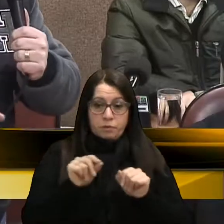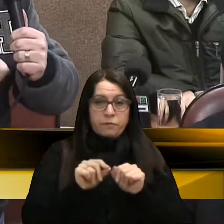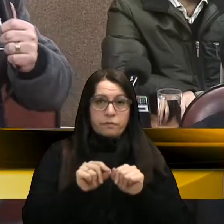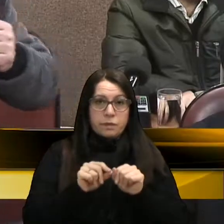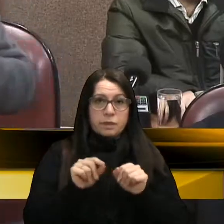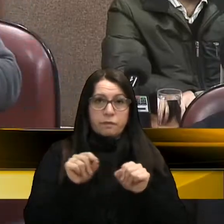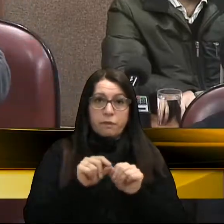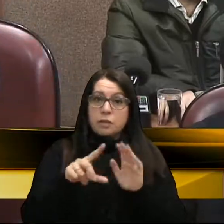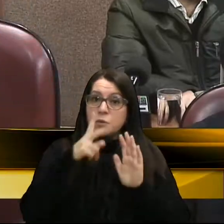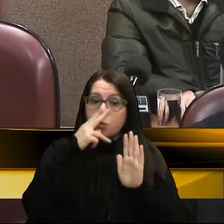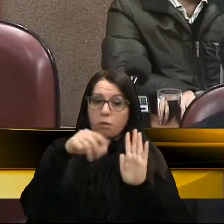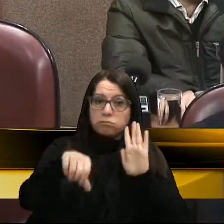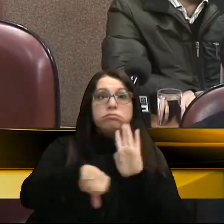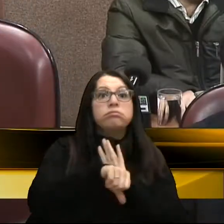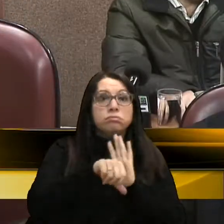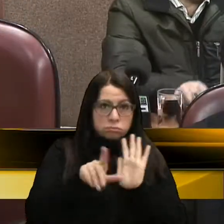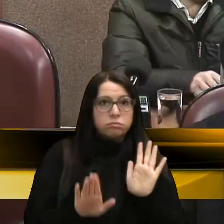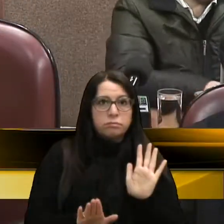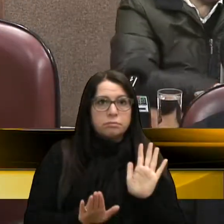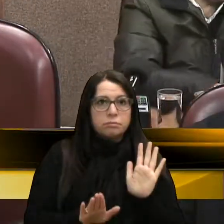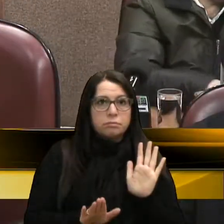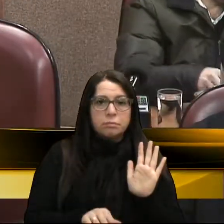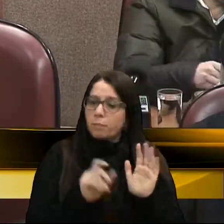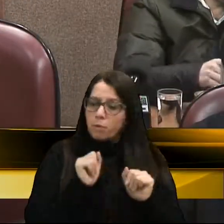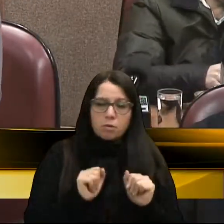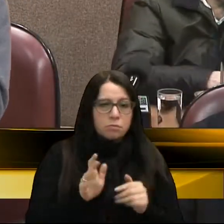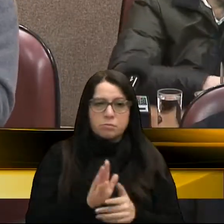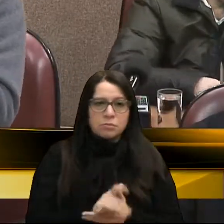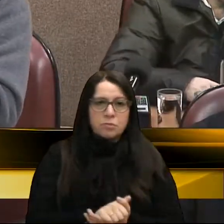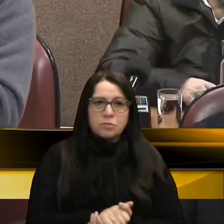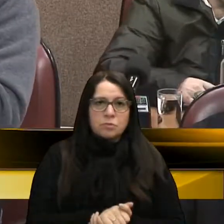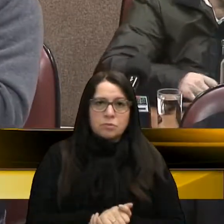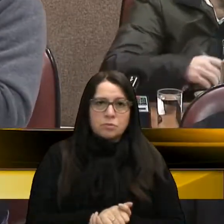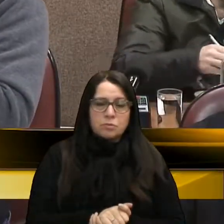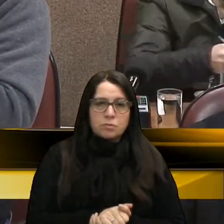comete crime. Não pode.